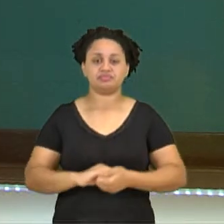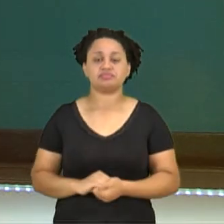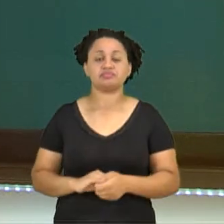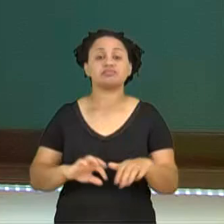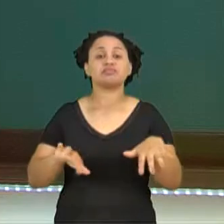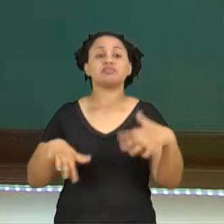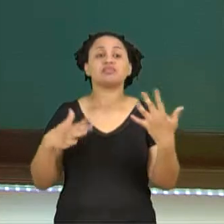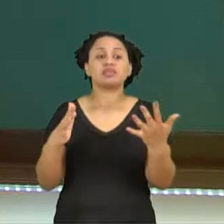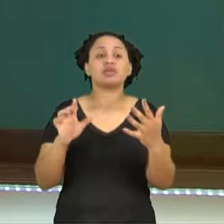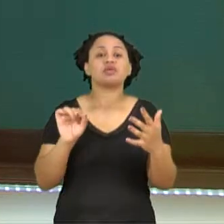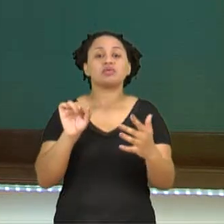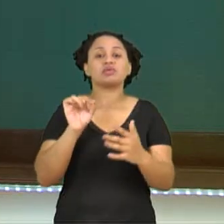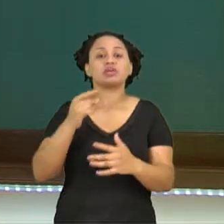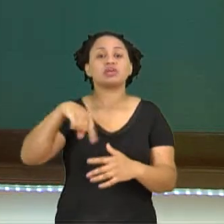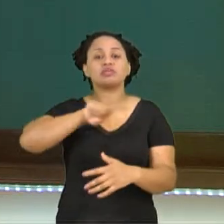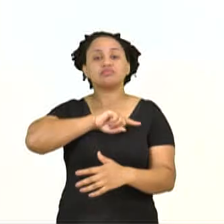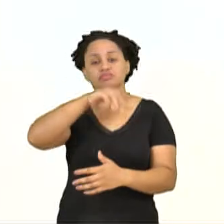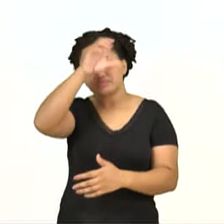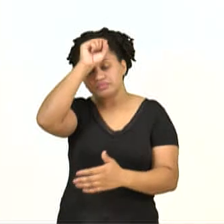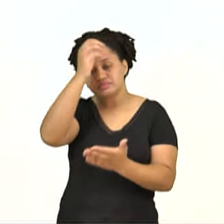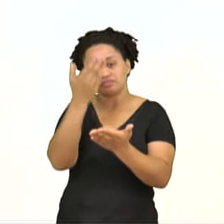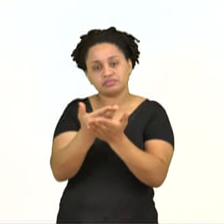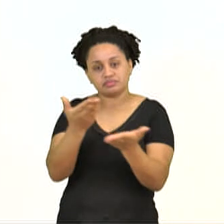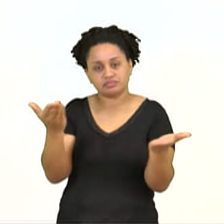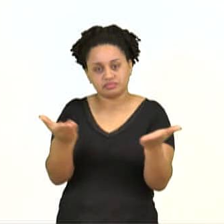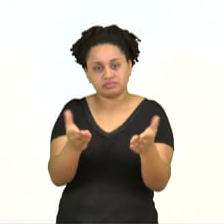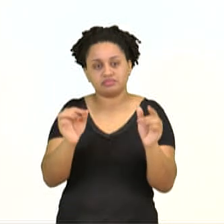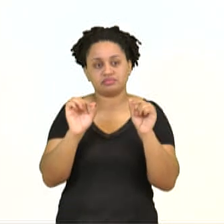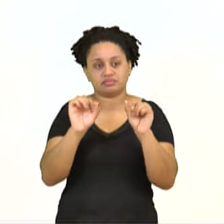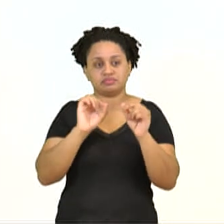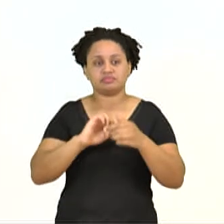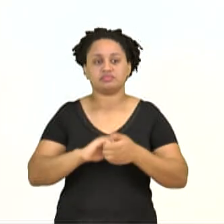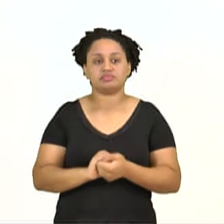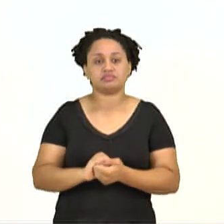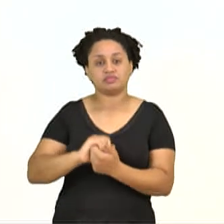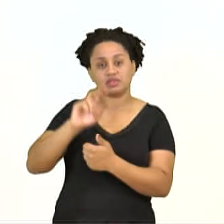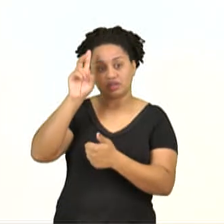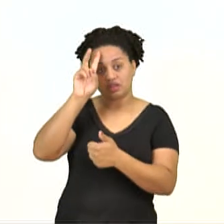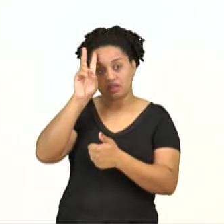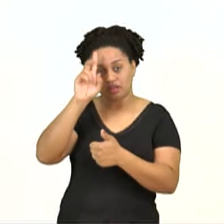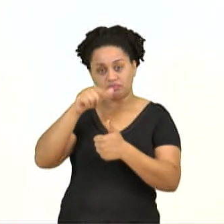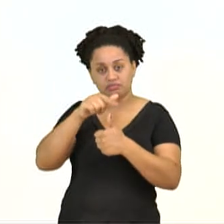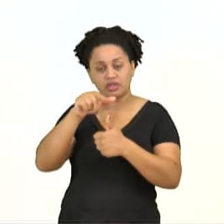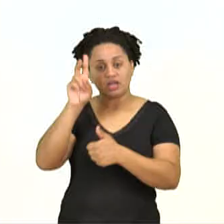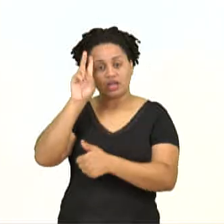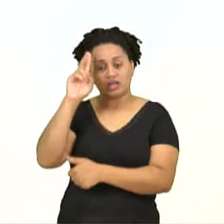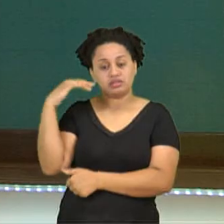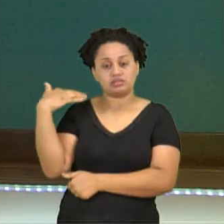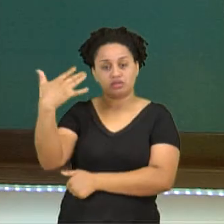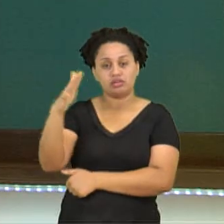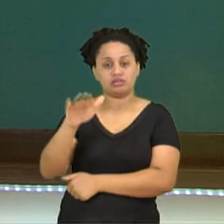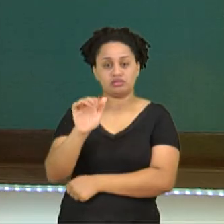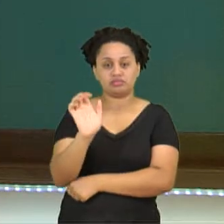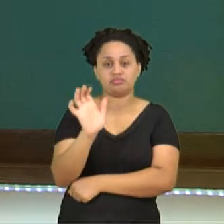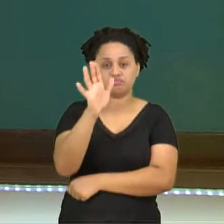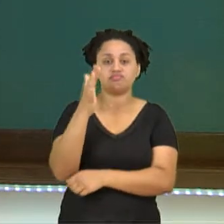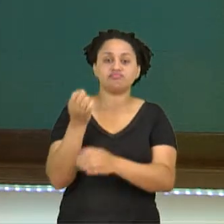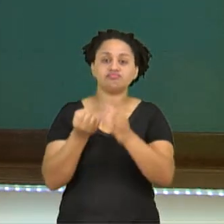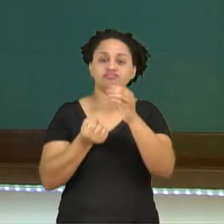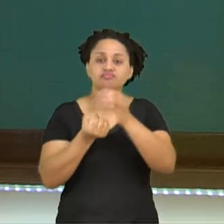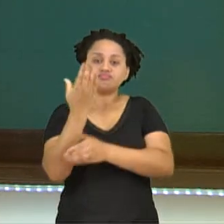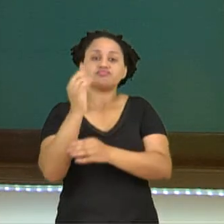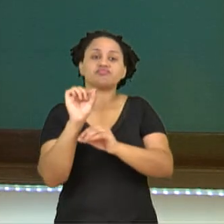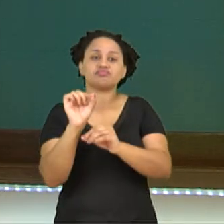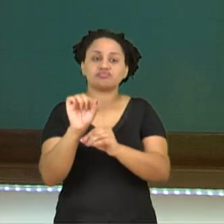Vamos lá. O que nós vimos na aula? Lembrando da história do basquetebol, foi criado por